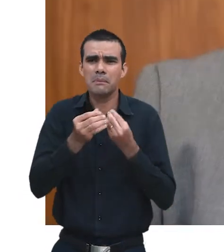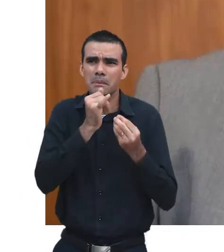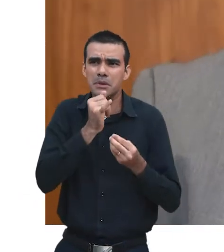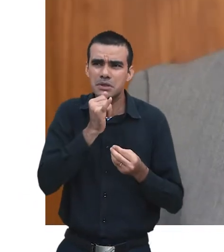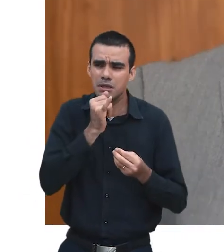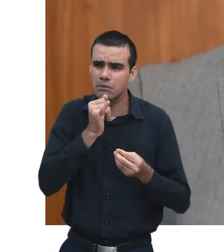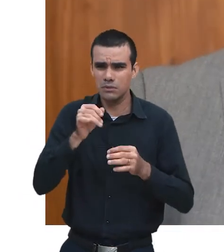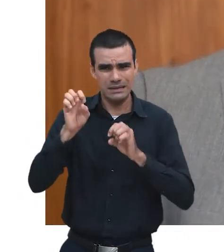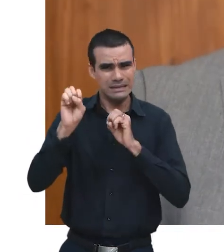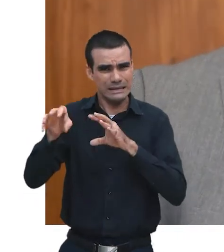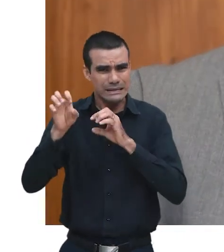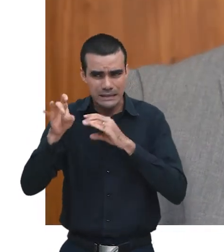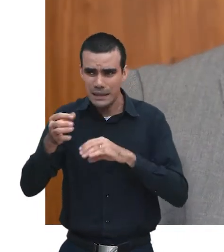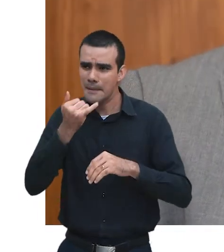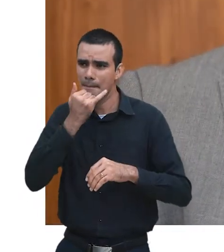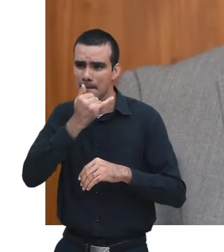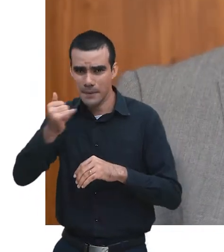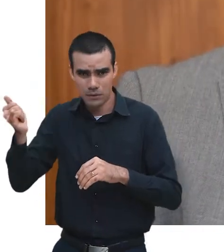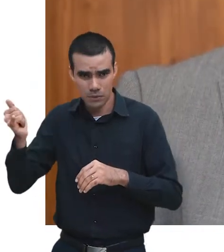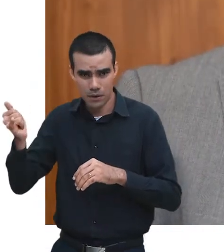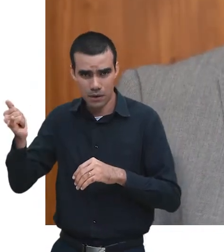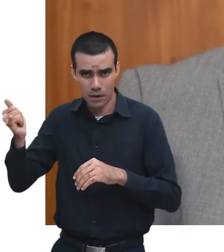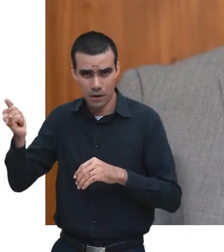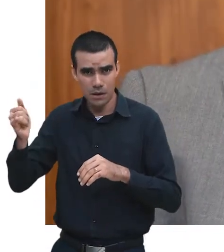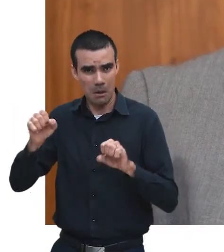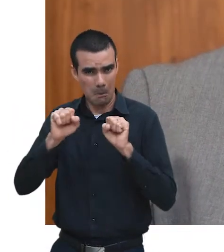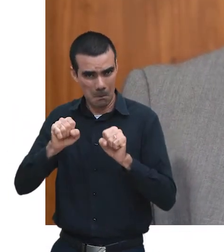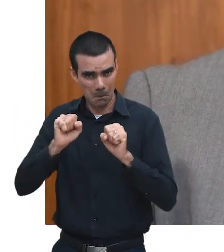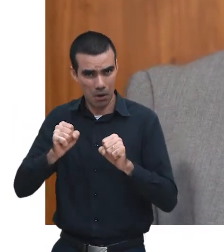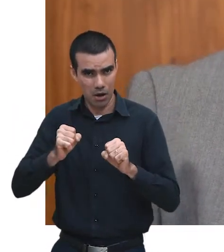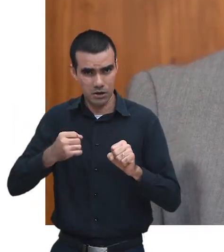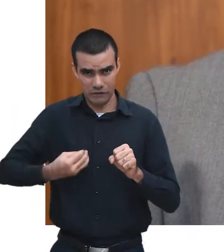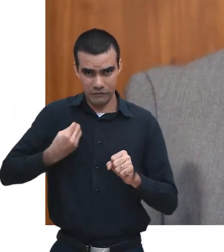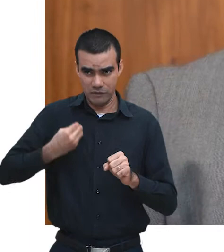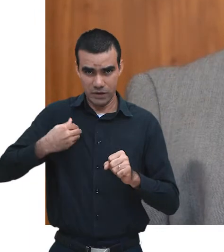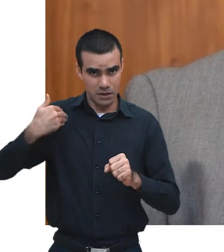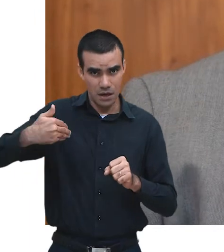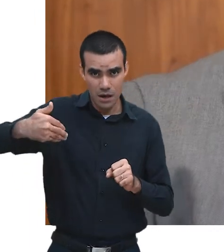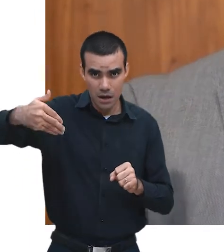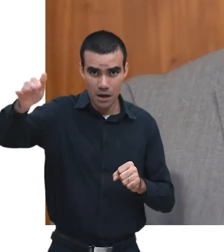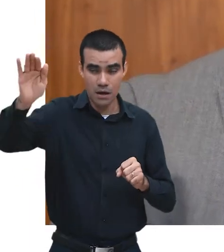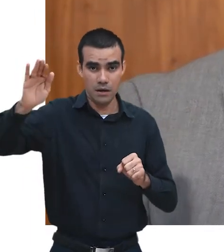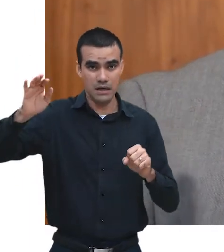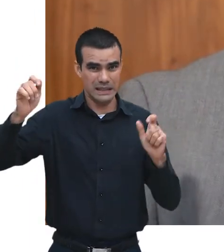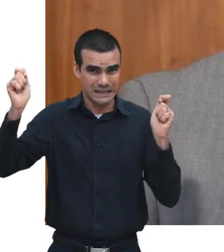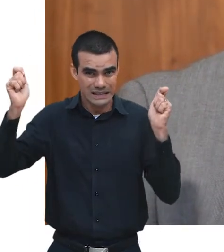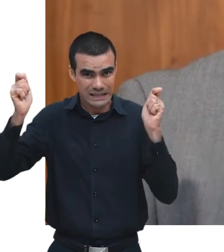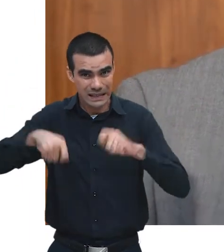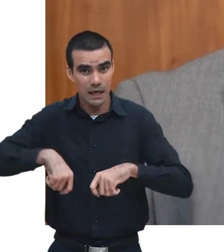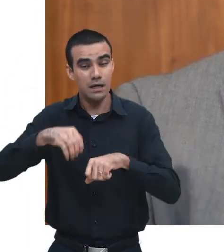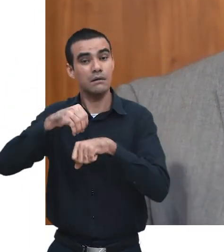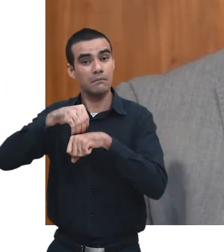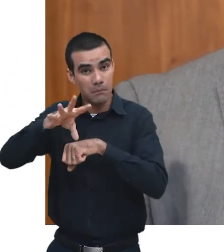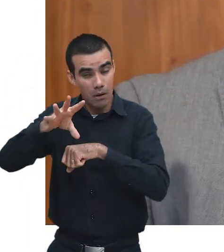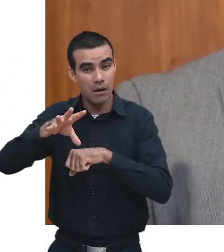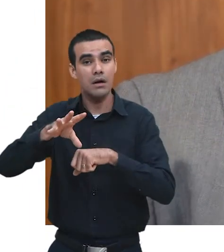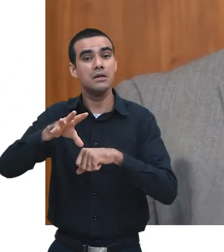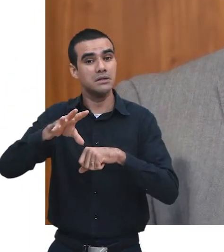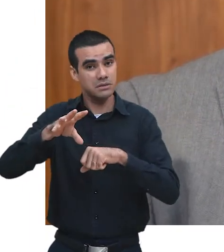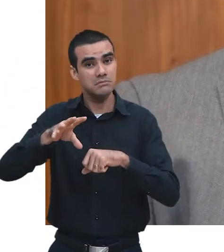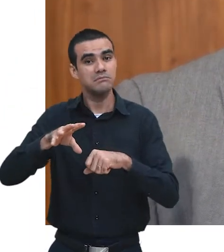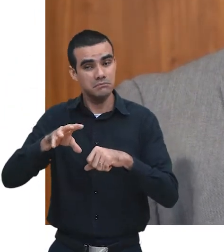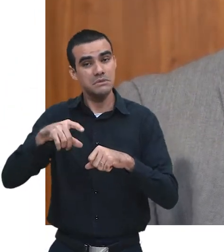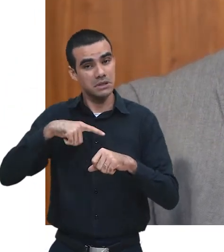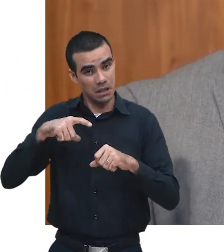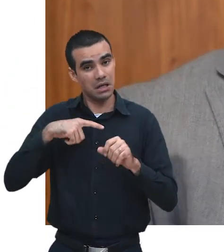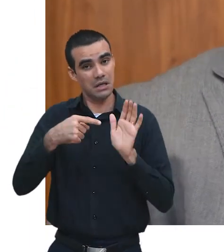intervenção? Quer dizer que se nós ensinarmos o indivíduo a perdoar, ele pode ter redução de eventos? Tem sugestão preliminar